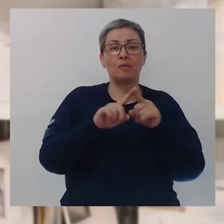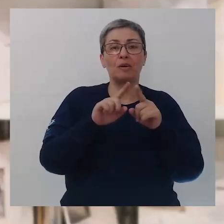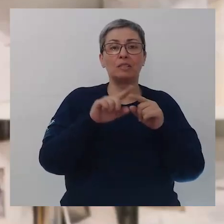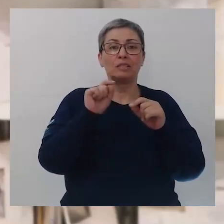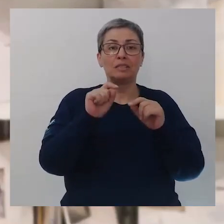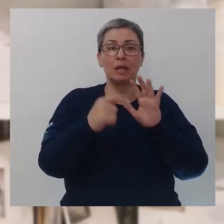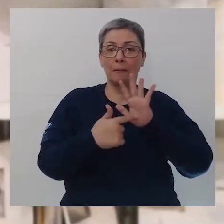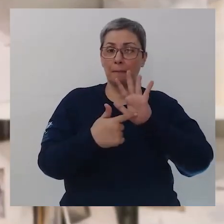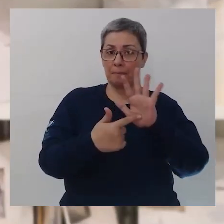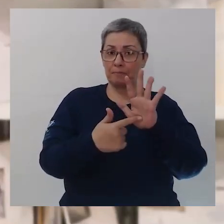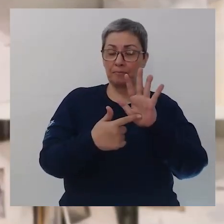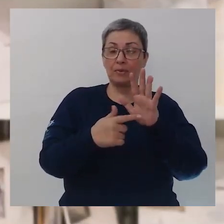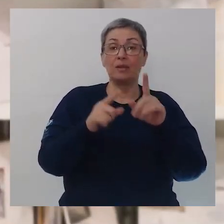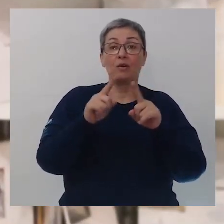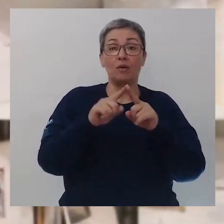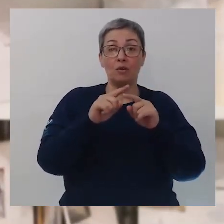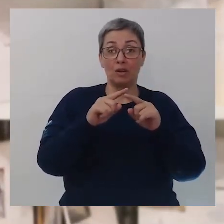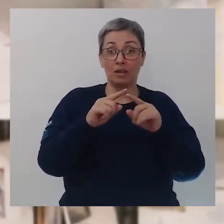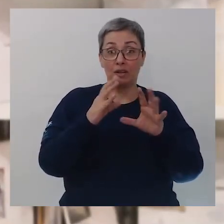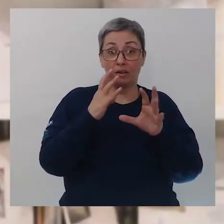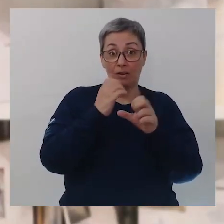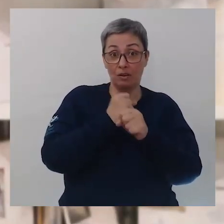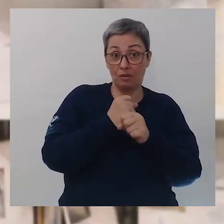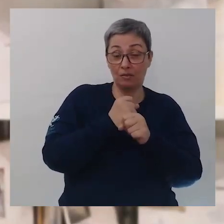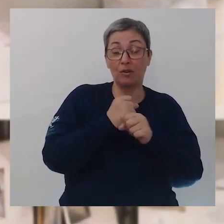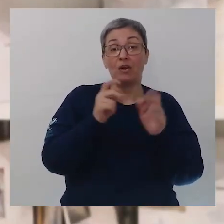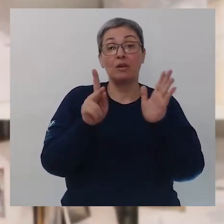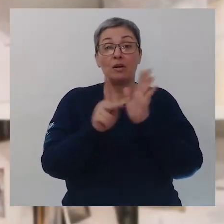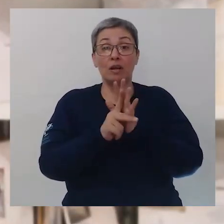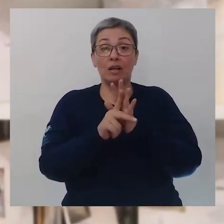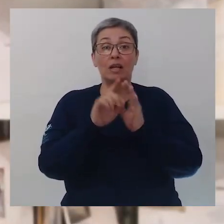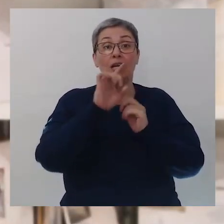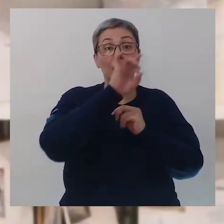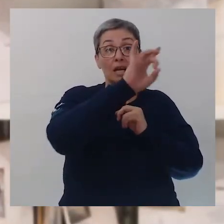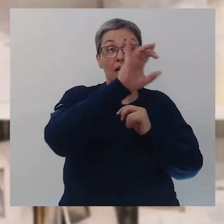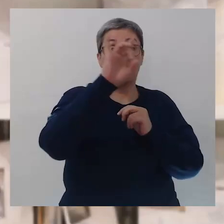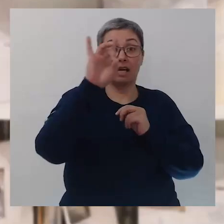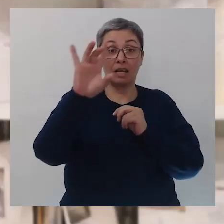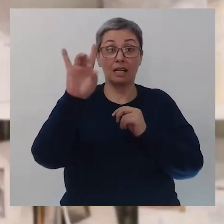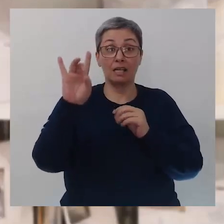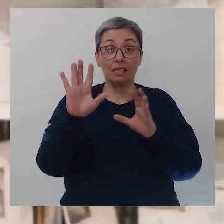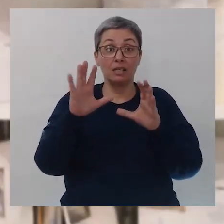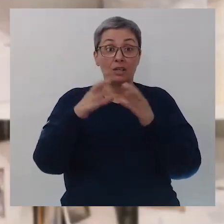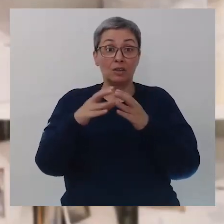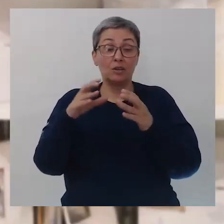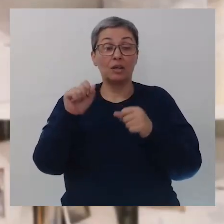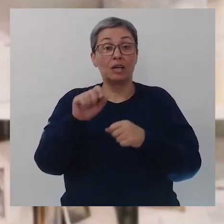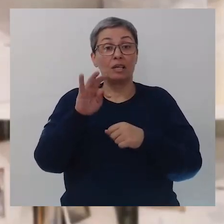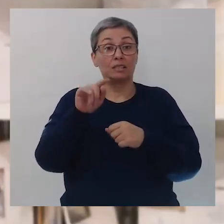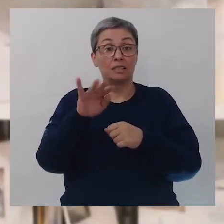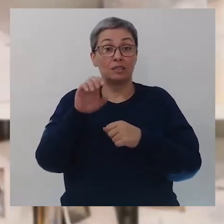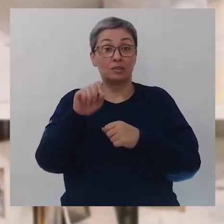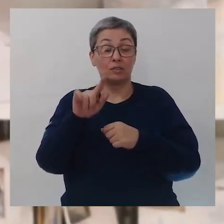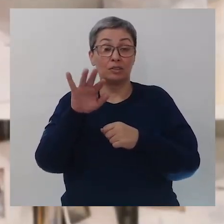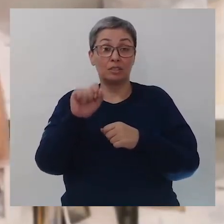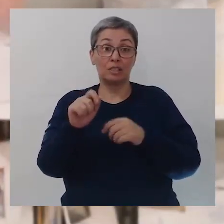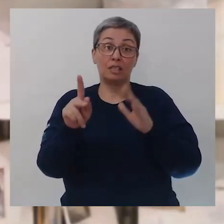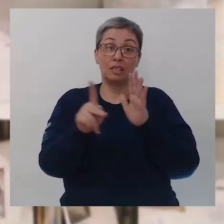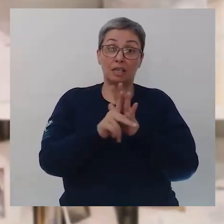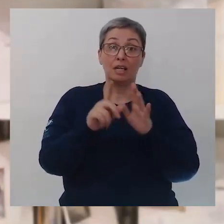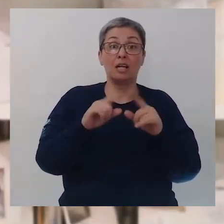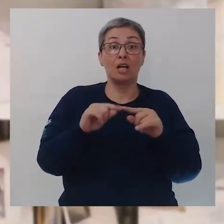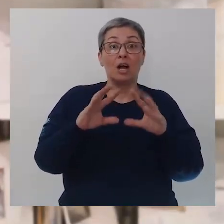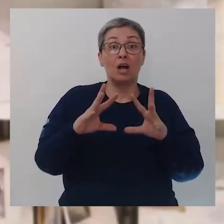que representa o valor relativo de cada categoria estabelecida em